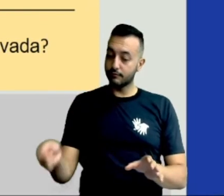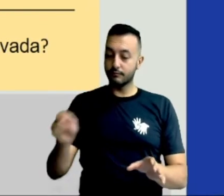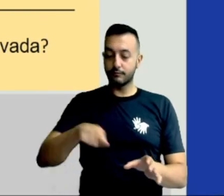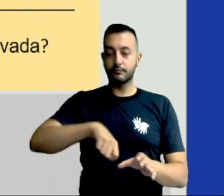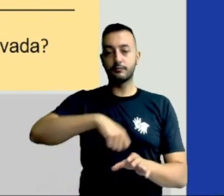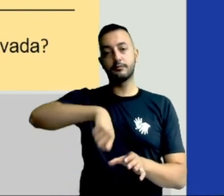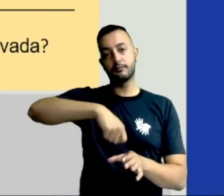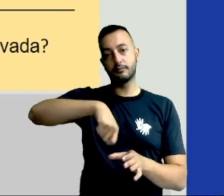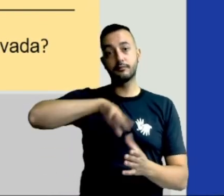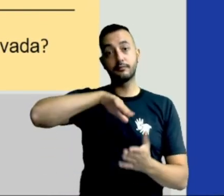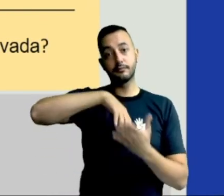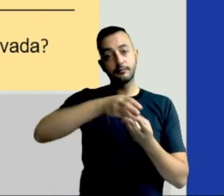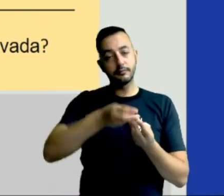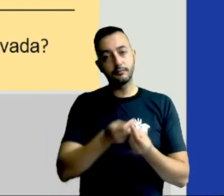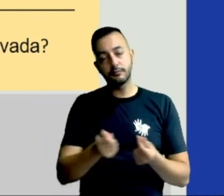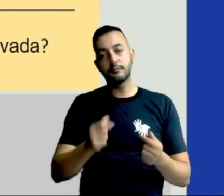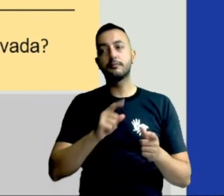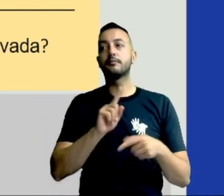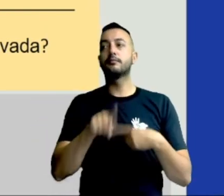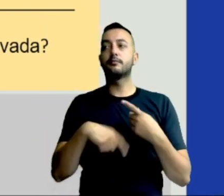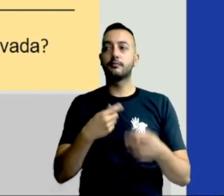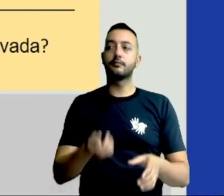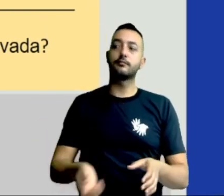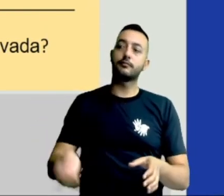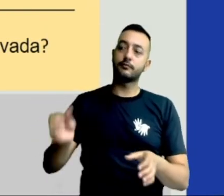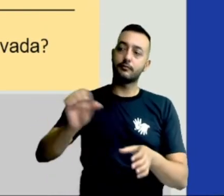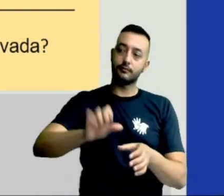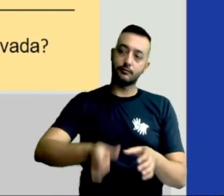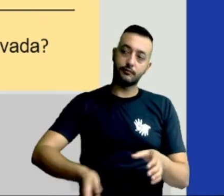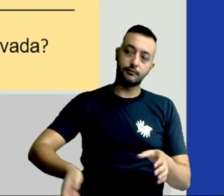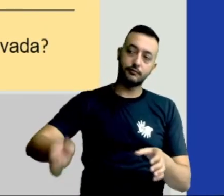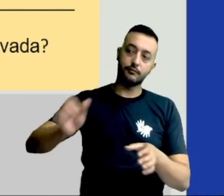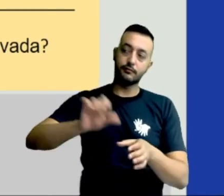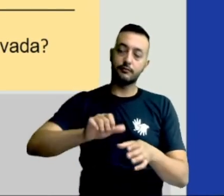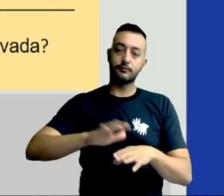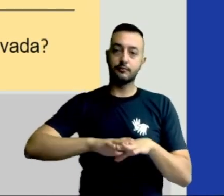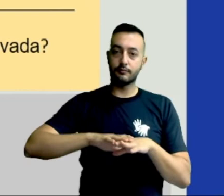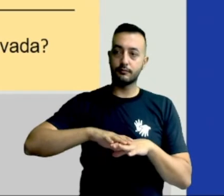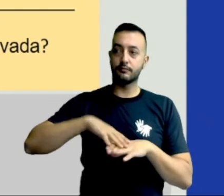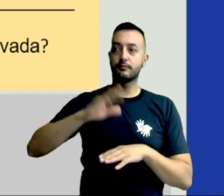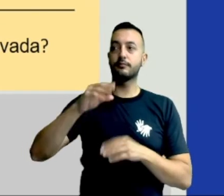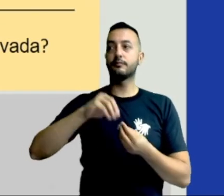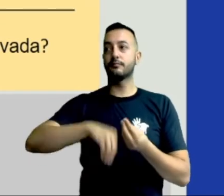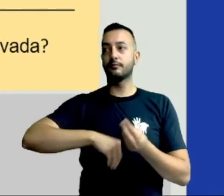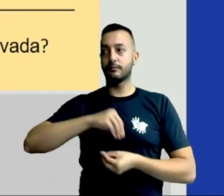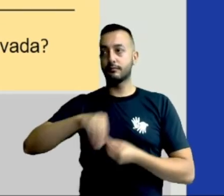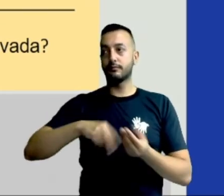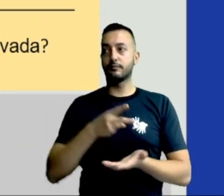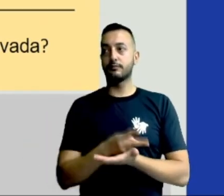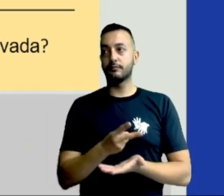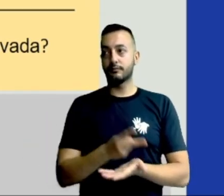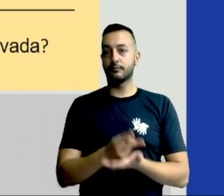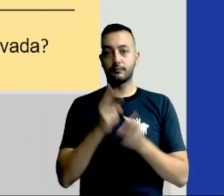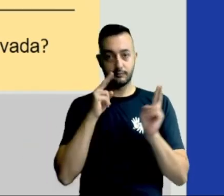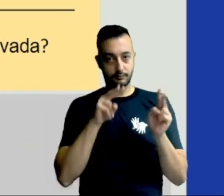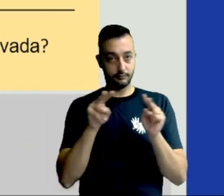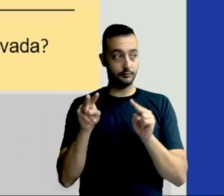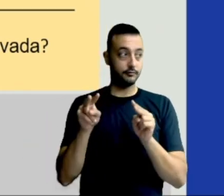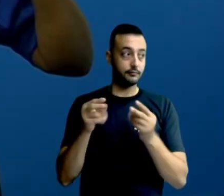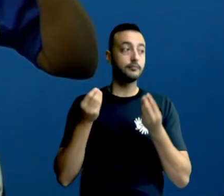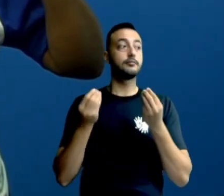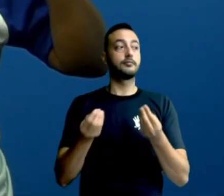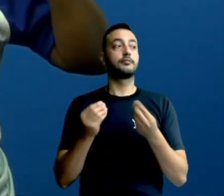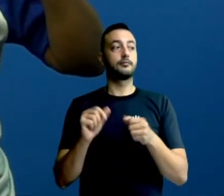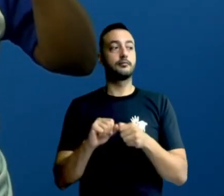o sal desaparecer. Depois vá acrescentando mais colheres de sal e mexendo sempre. Olha para cá. Como é que